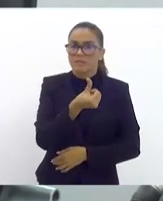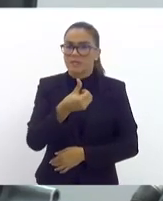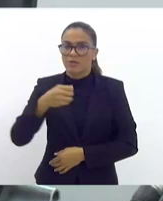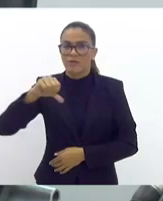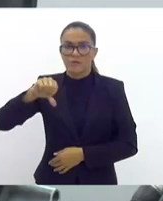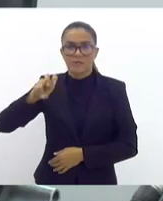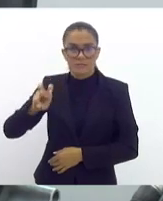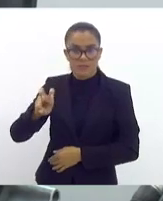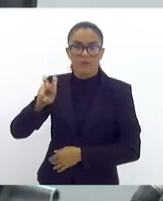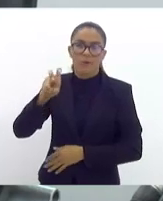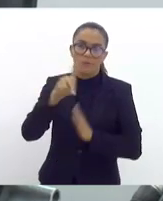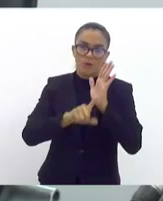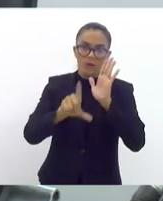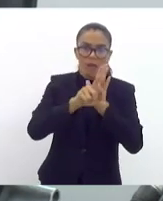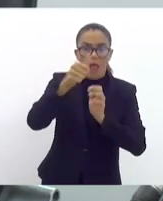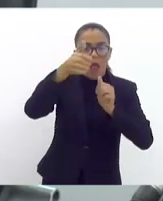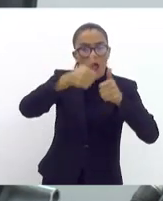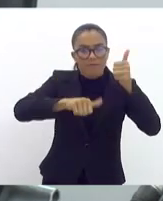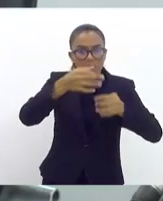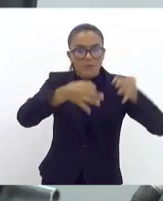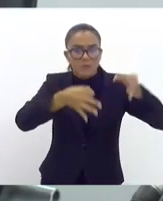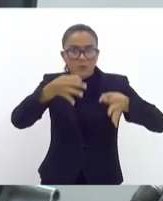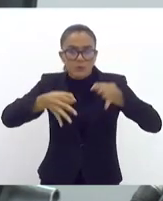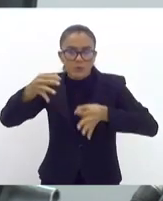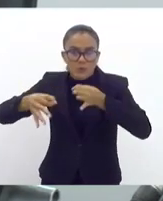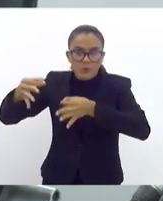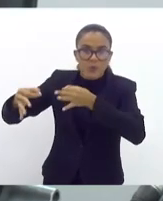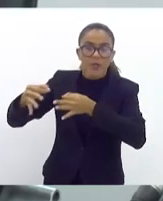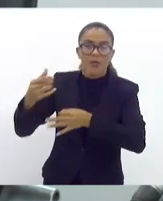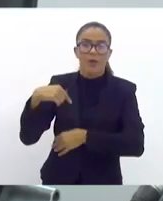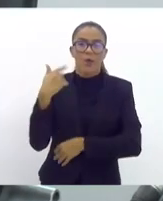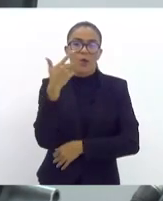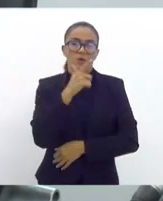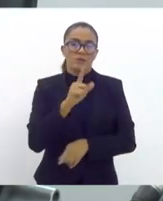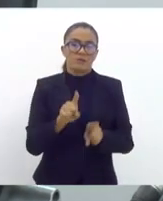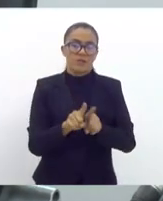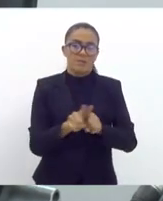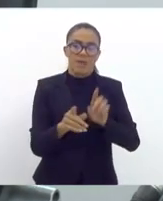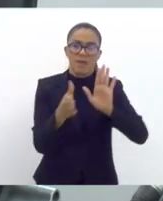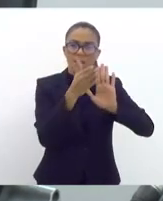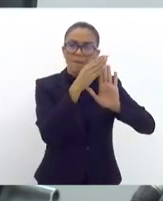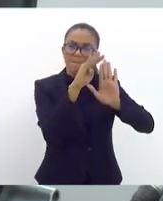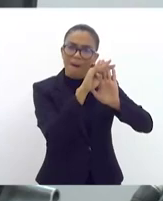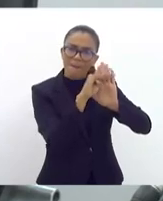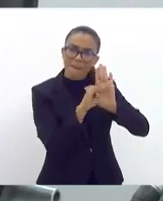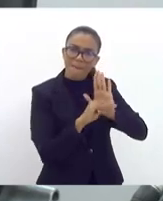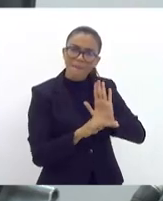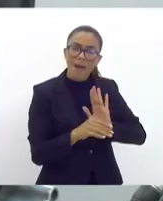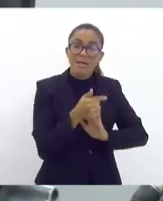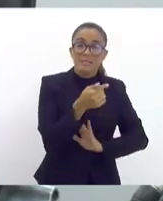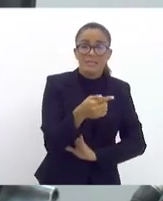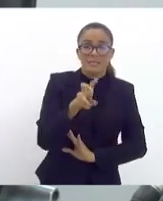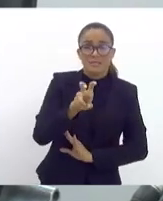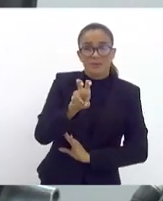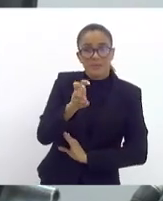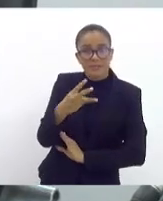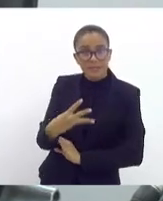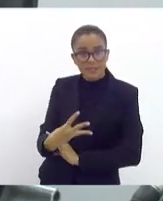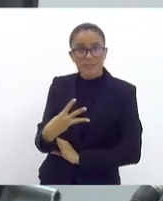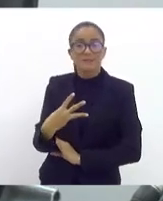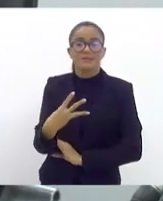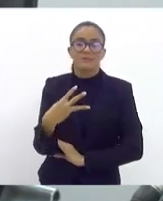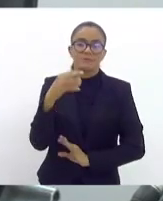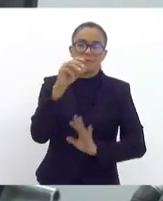projetos sendo avaliados a gente conseguiu pautar já 753 projetos